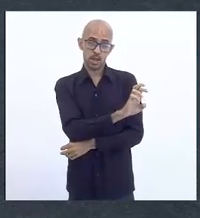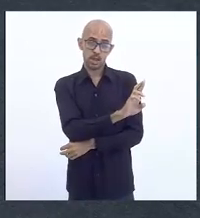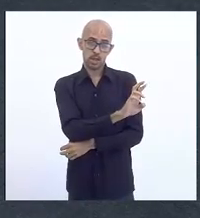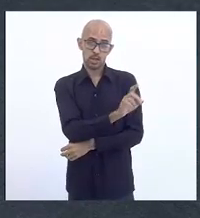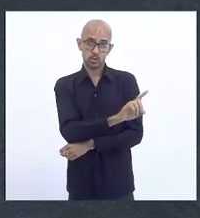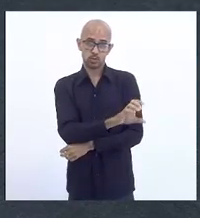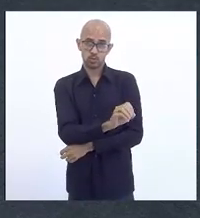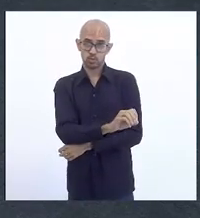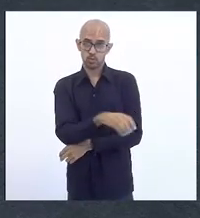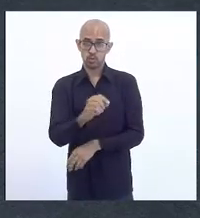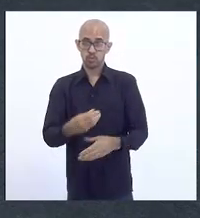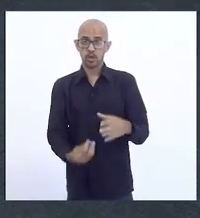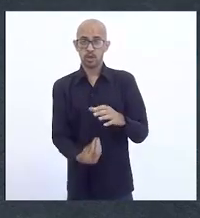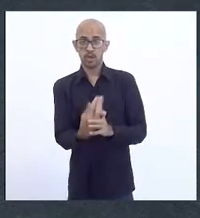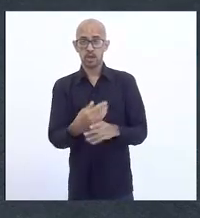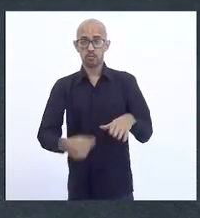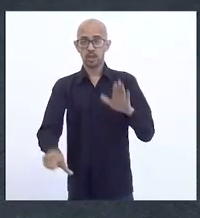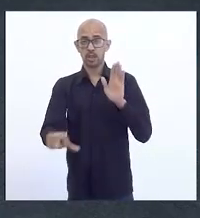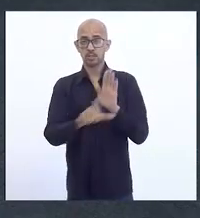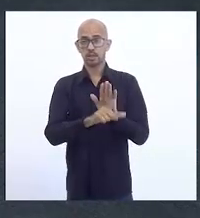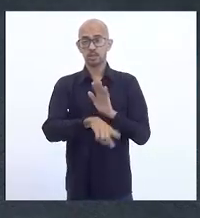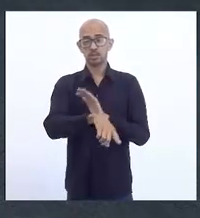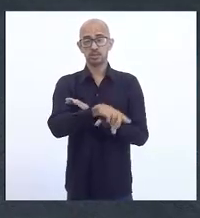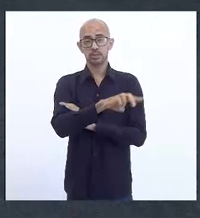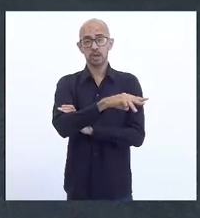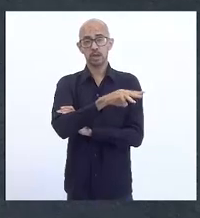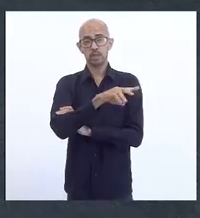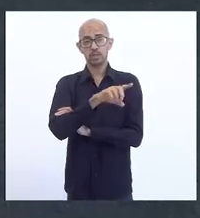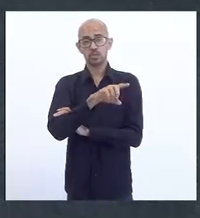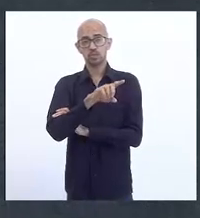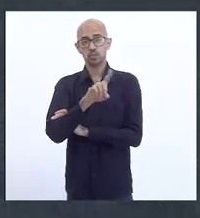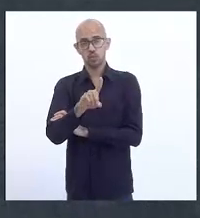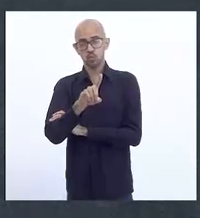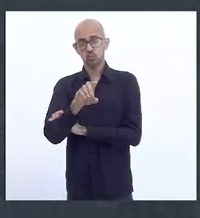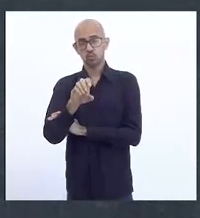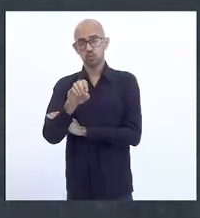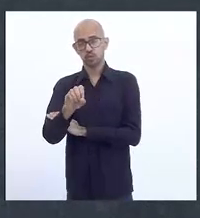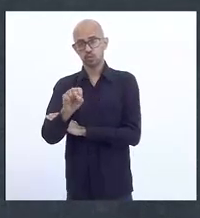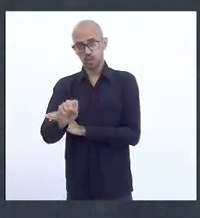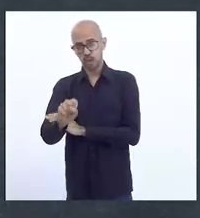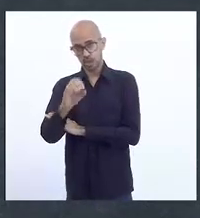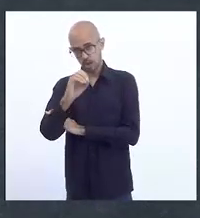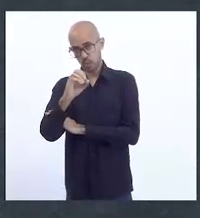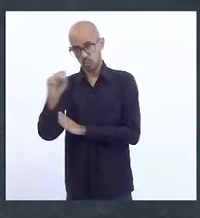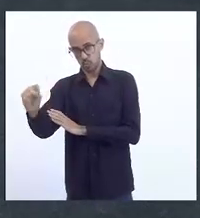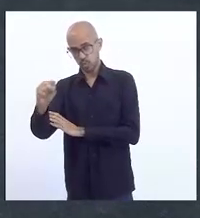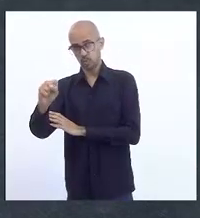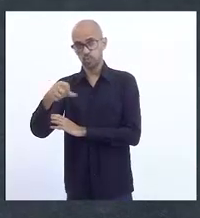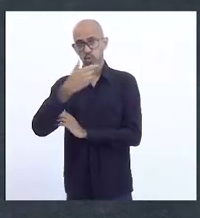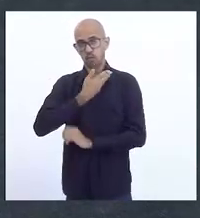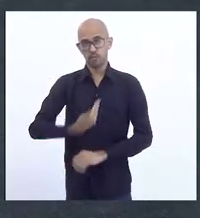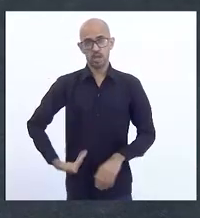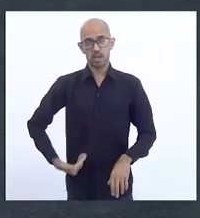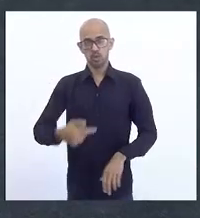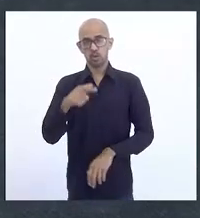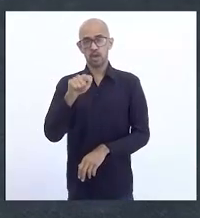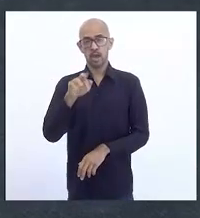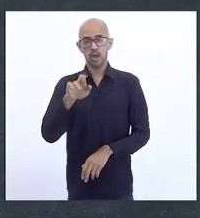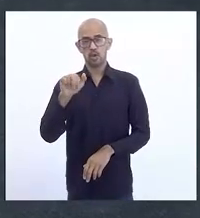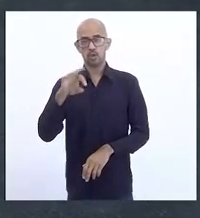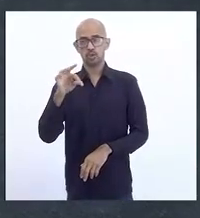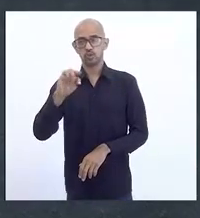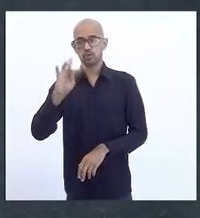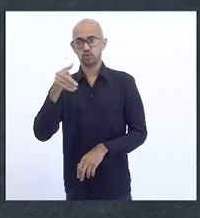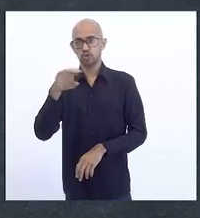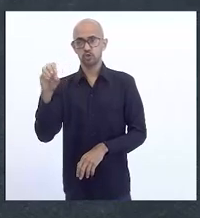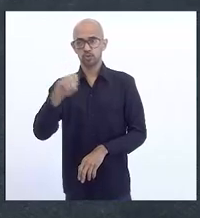instituída pelas leis 3808 de 2002, do governador Garotinho, 5.308